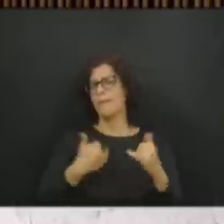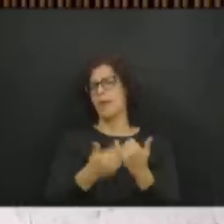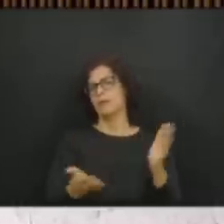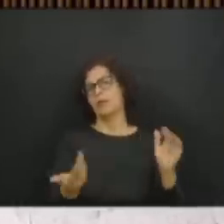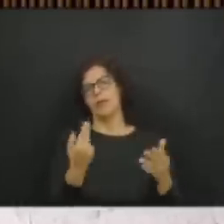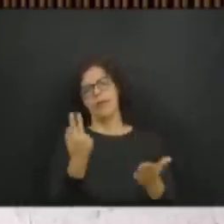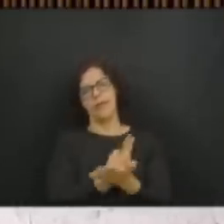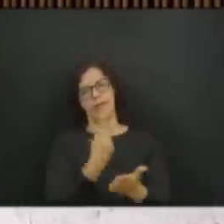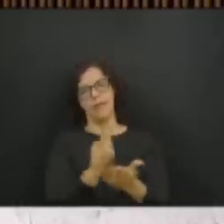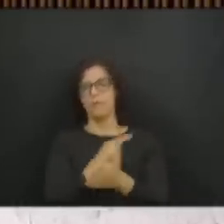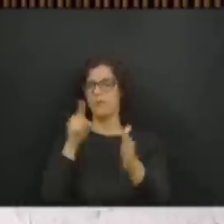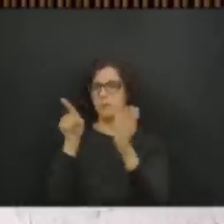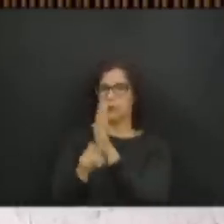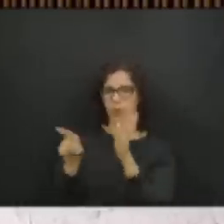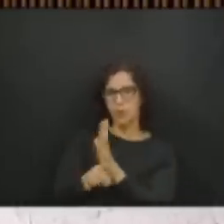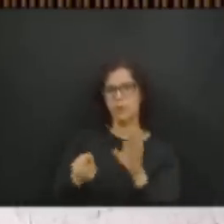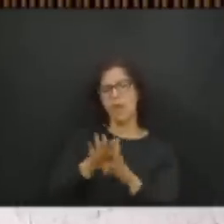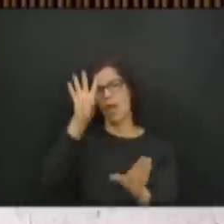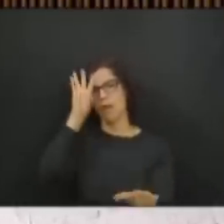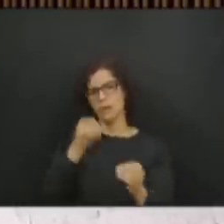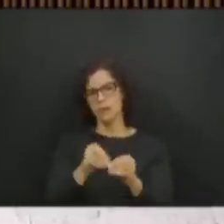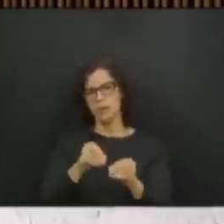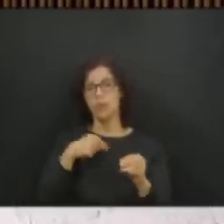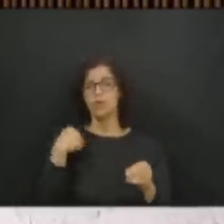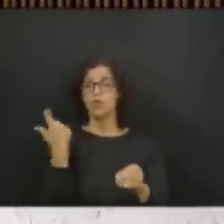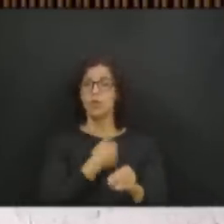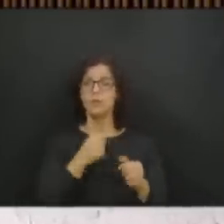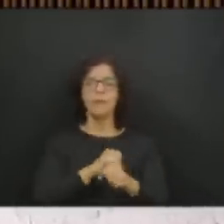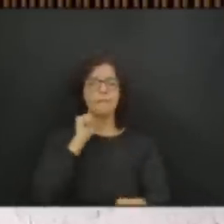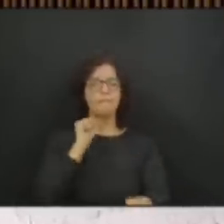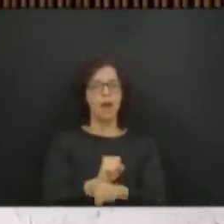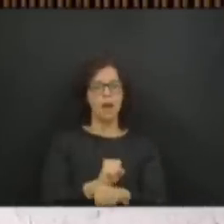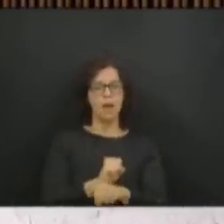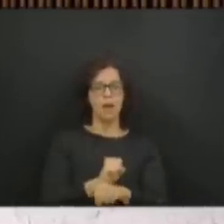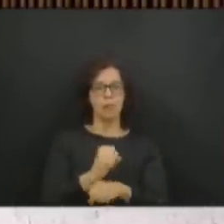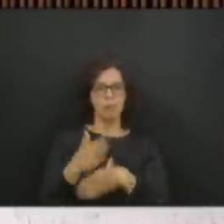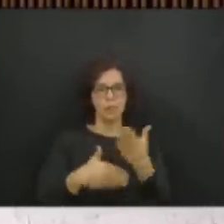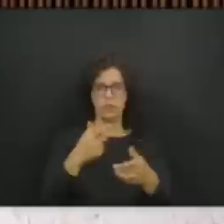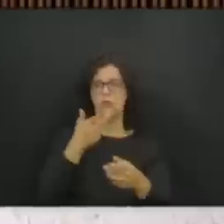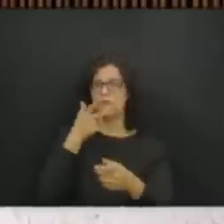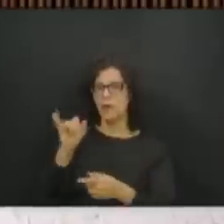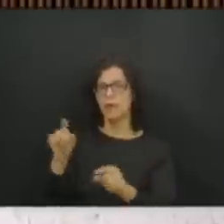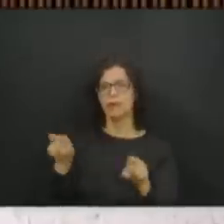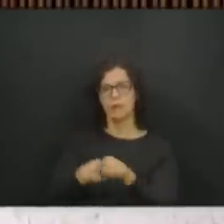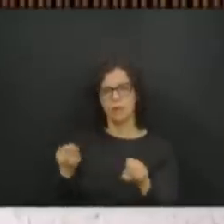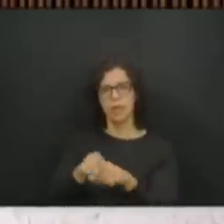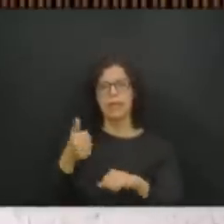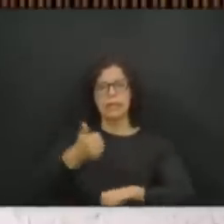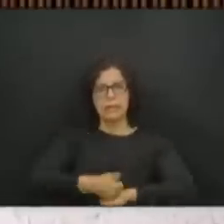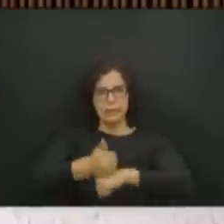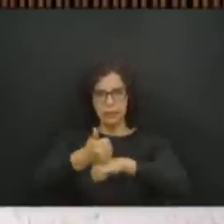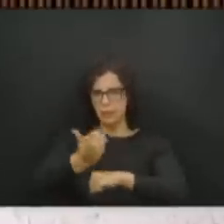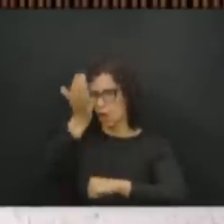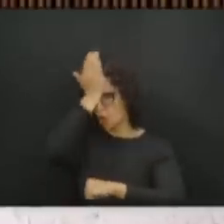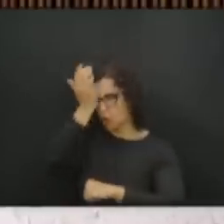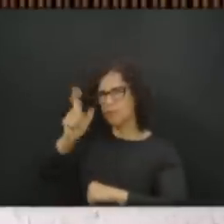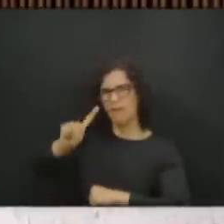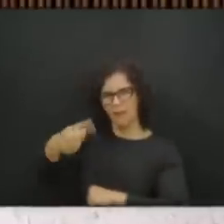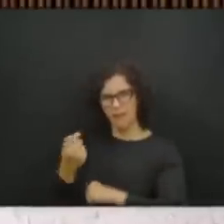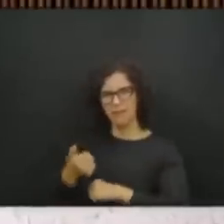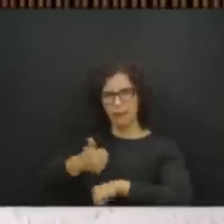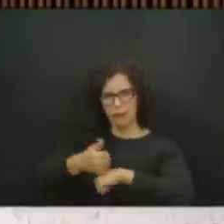nós fizemos se questionamento tô entendendo que todo o processo deveria ser suspenso falei isso inclusive quando aqui era o líder o